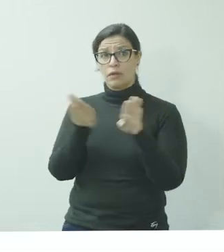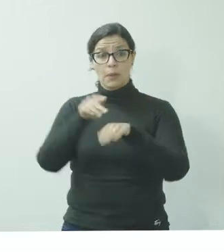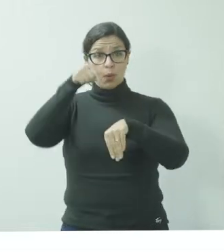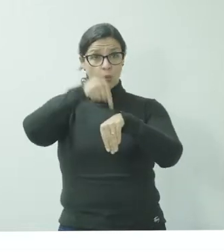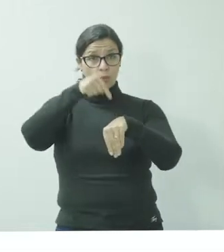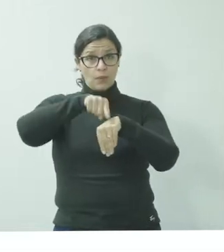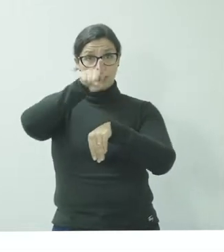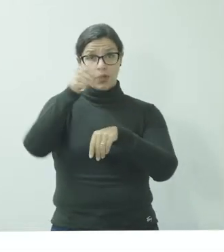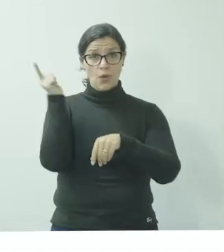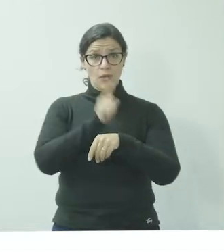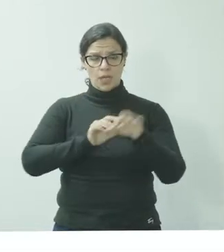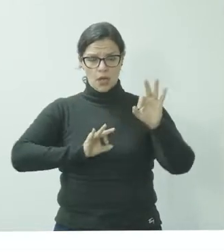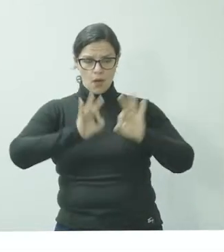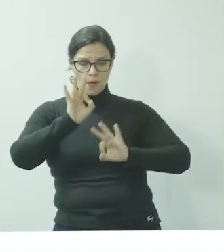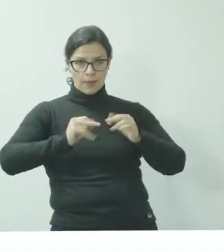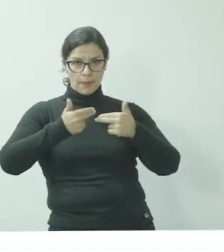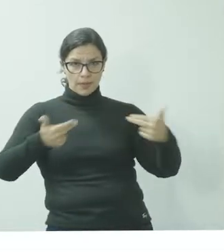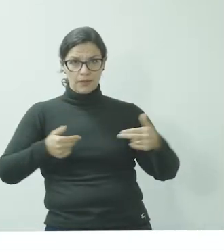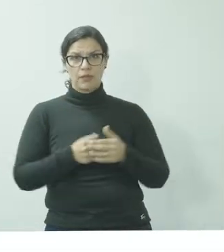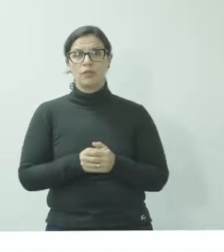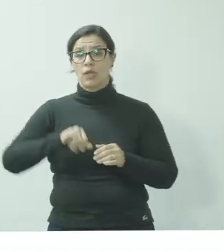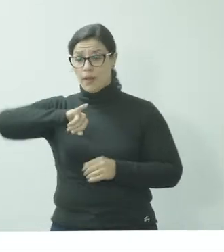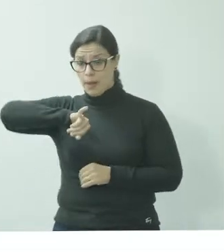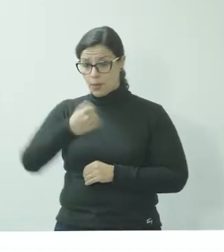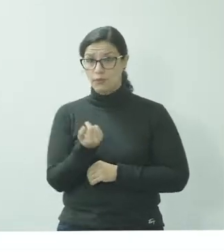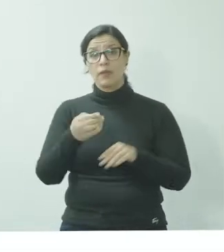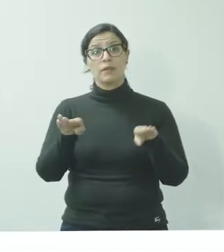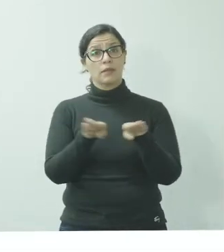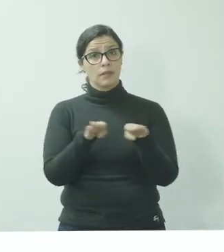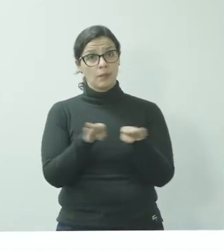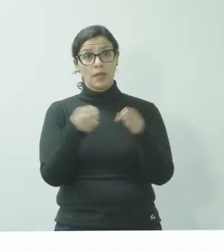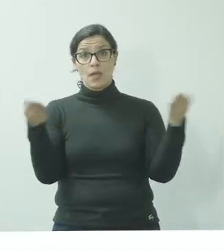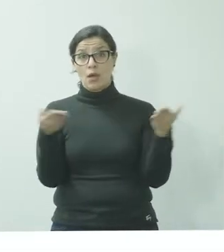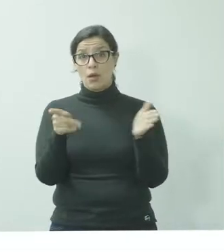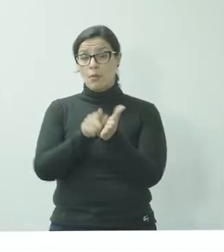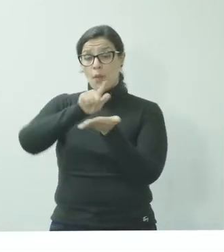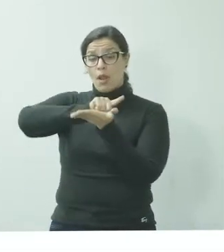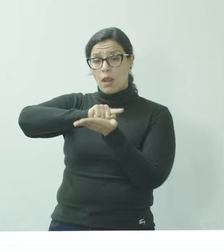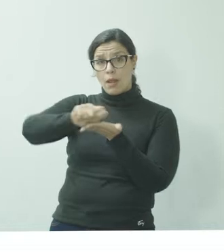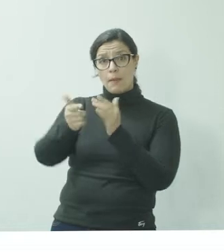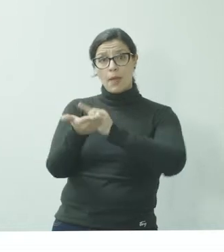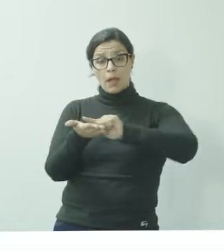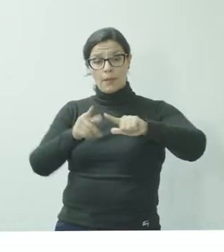faça a higienização dos materiais e das suas mãos e logo eu retorno